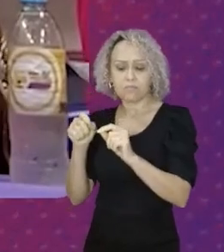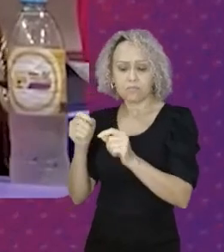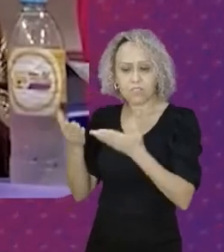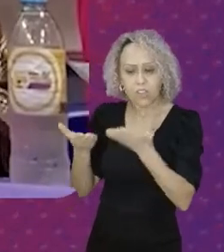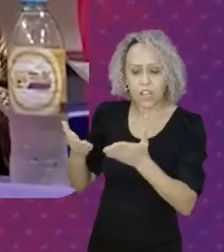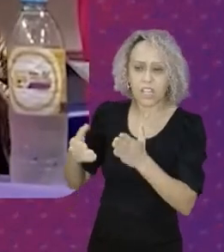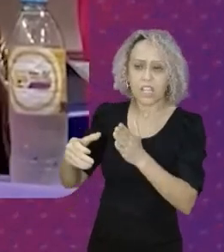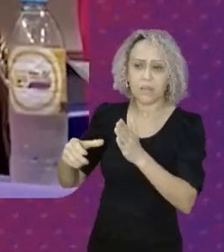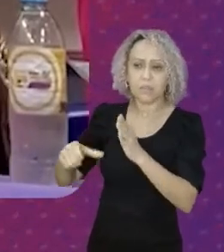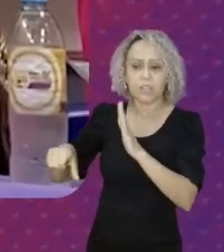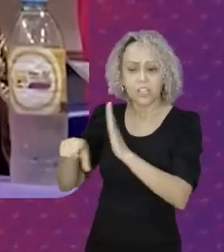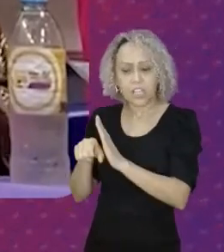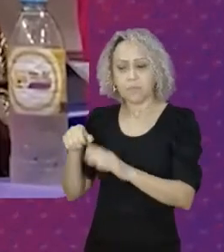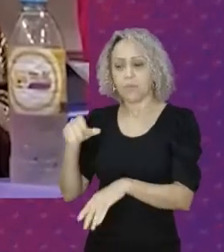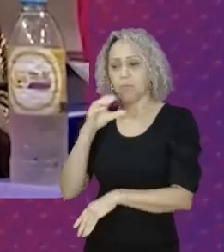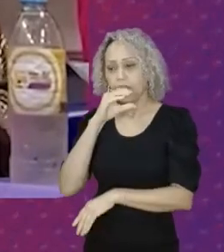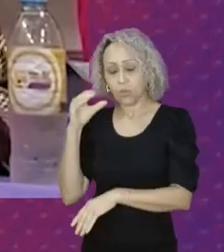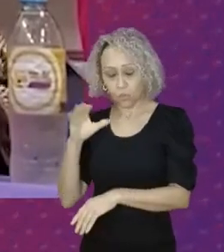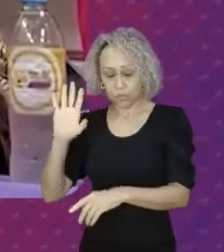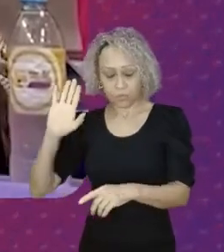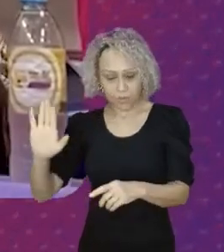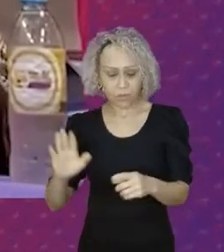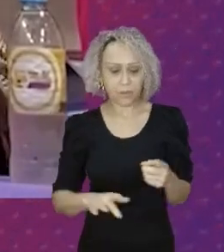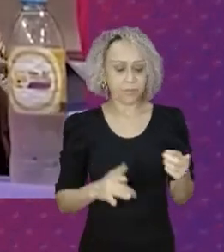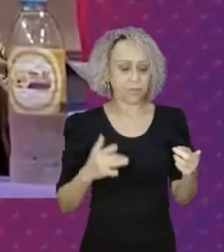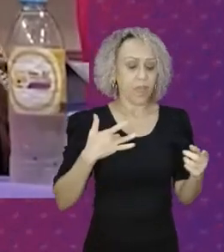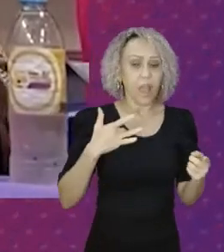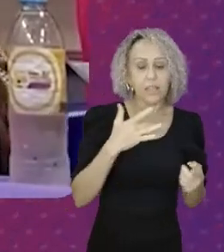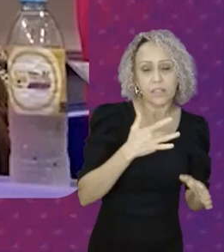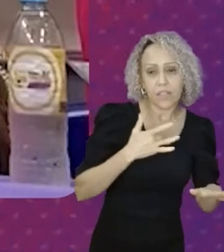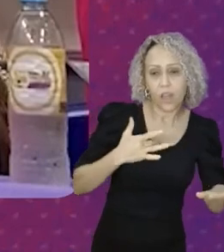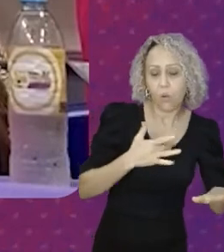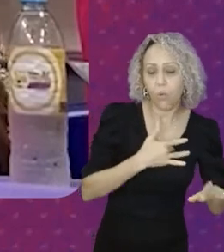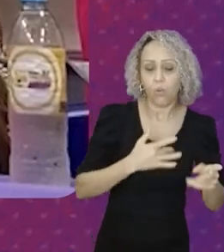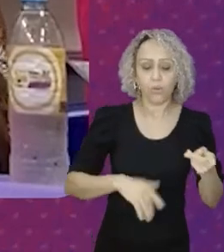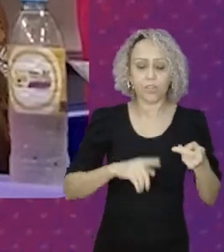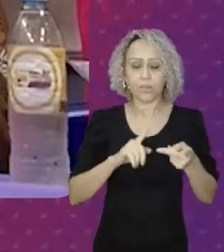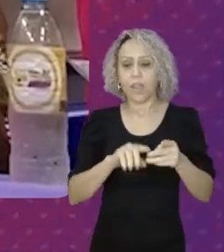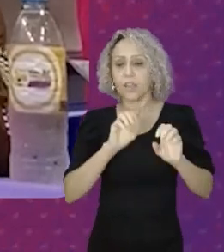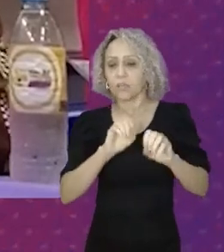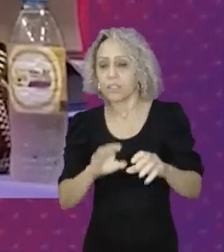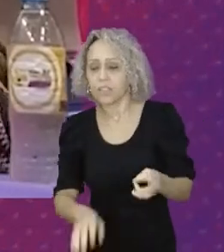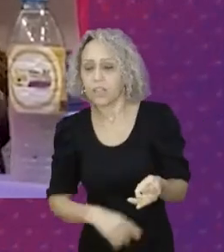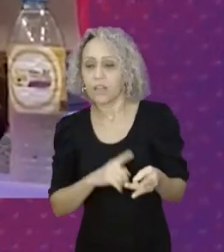a educação, a assistência social, cultura,